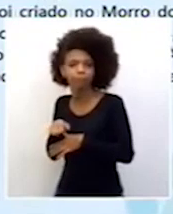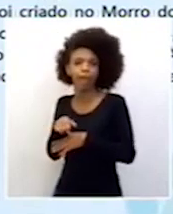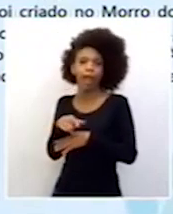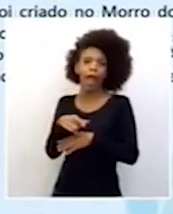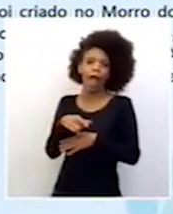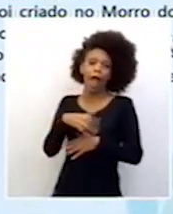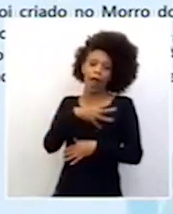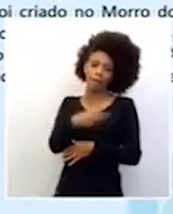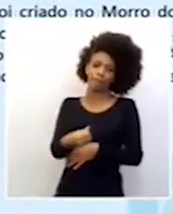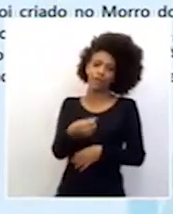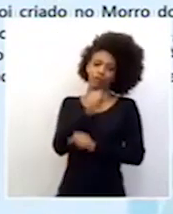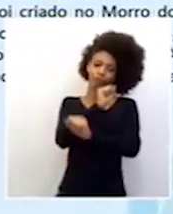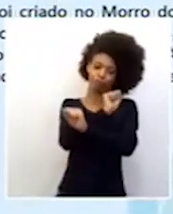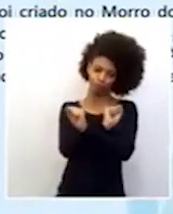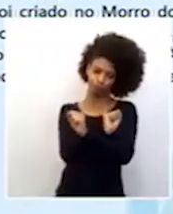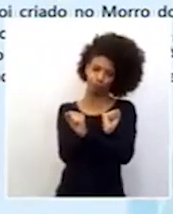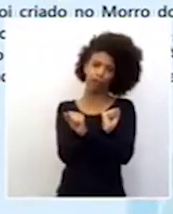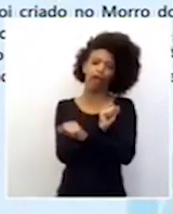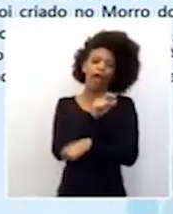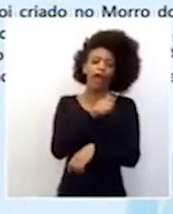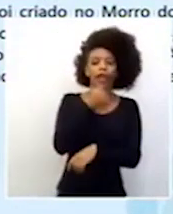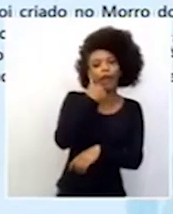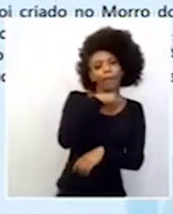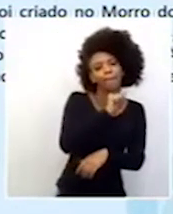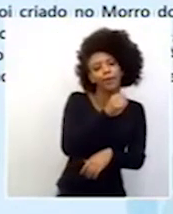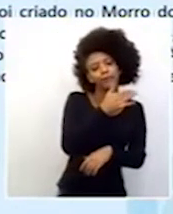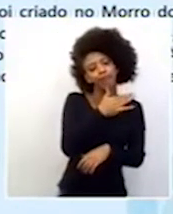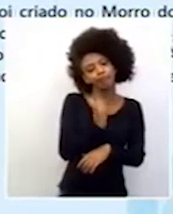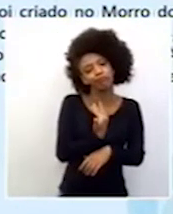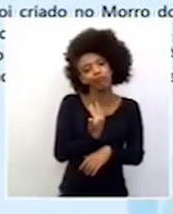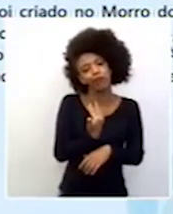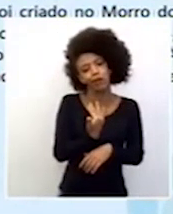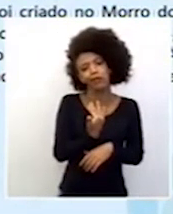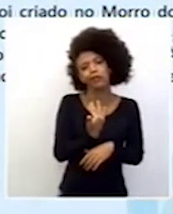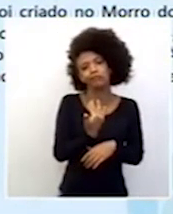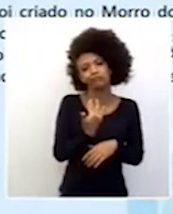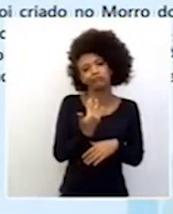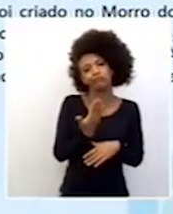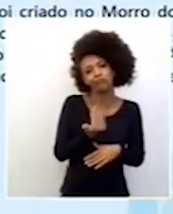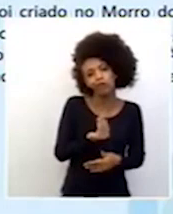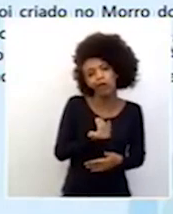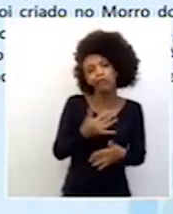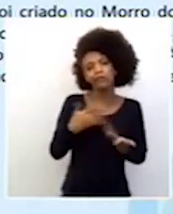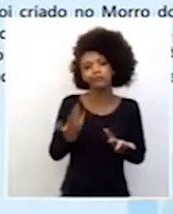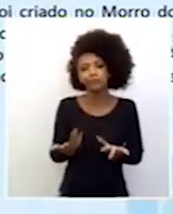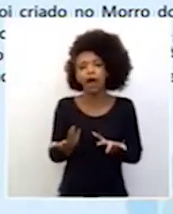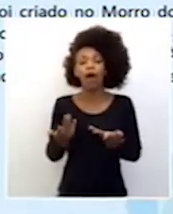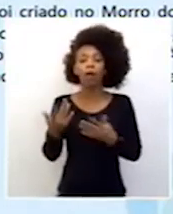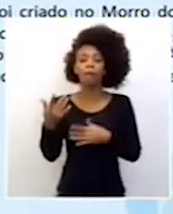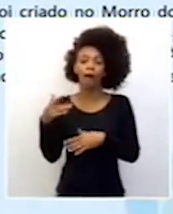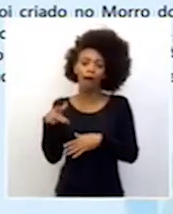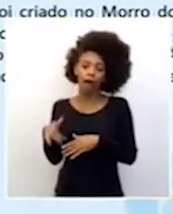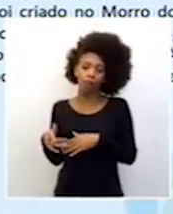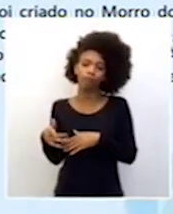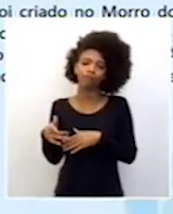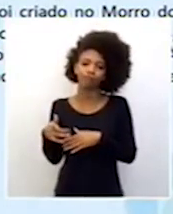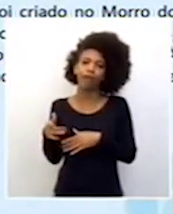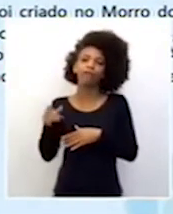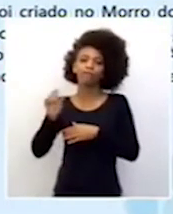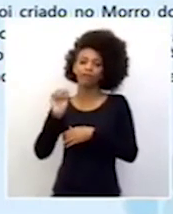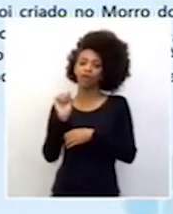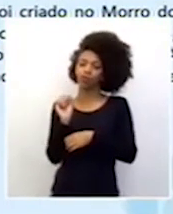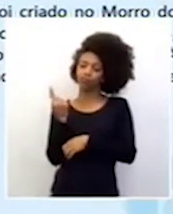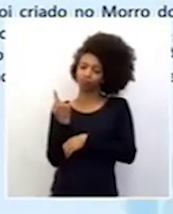portuguesa. Ela morreu muito cedo, então, quando ele estava ali, saindo da infância e início da adolescência, ele ficou só.